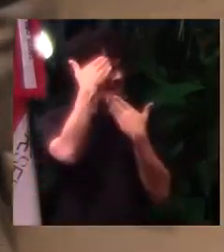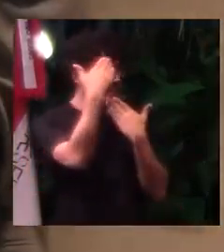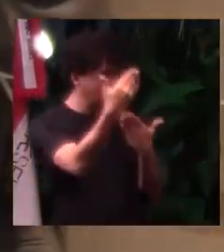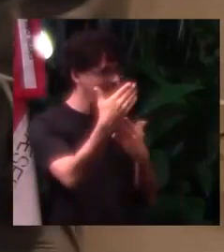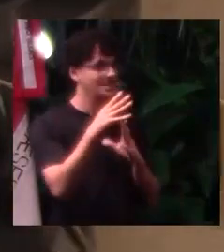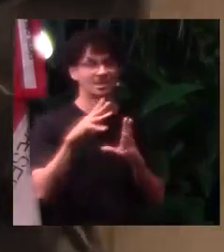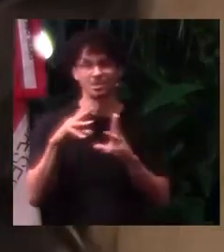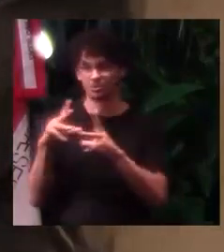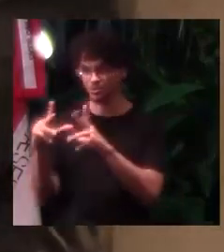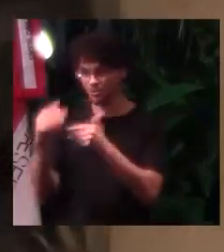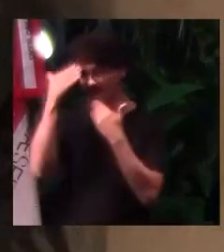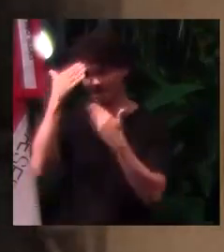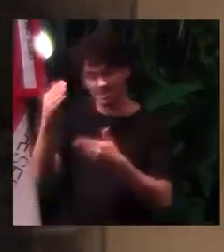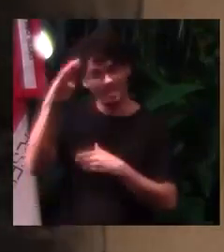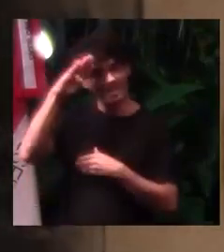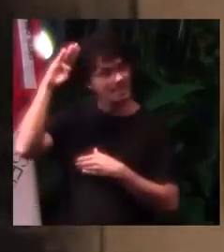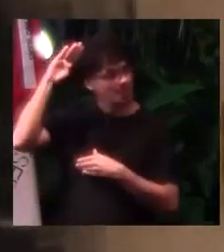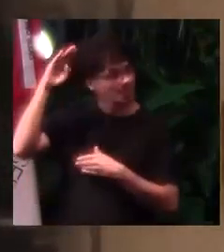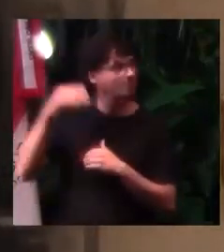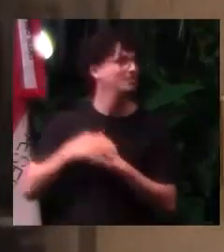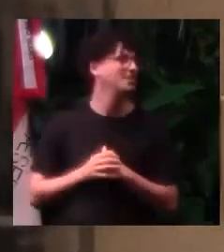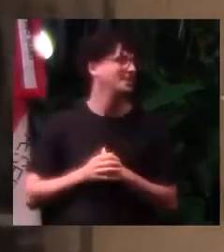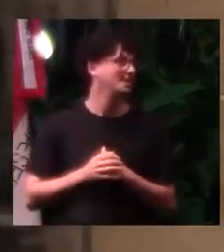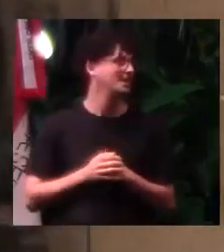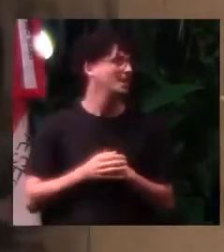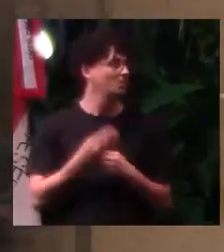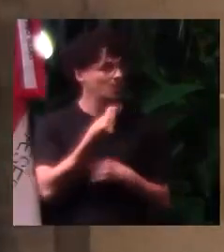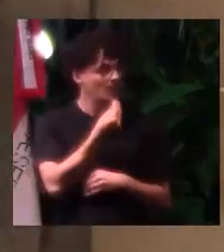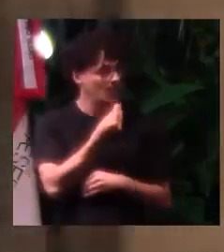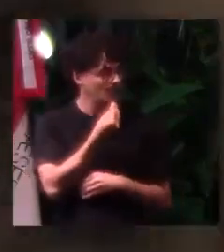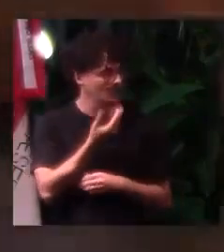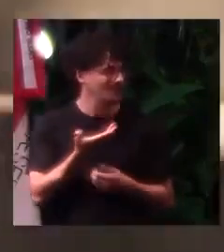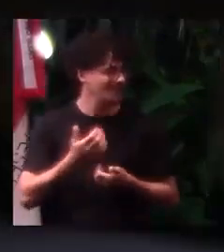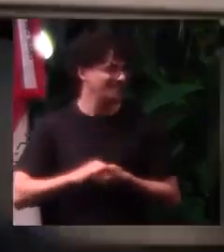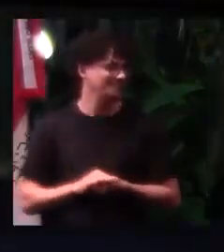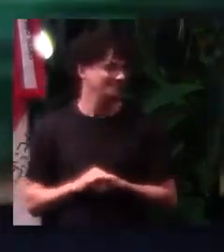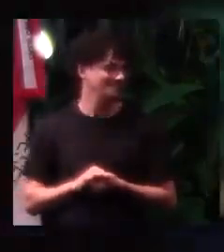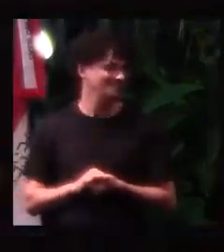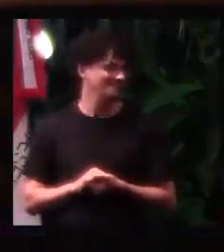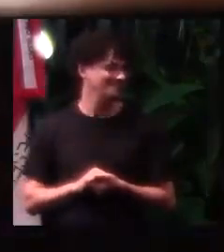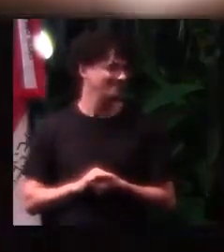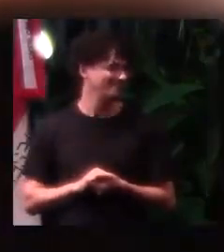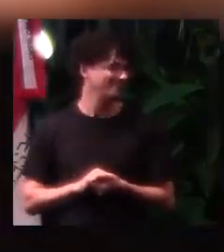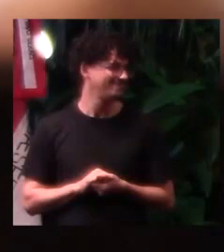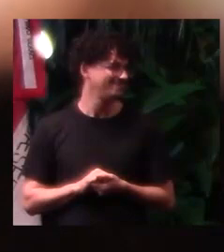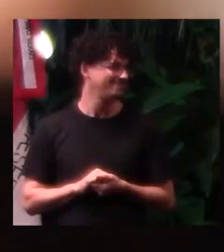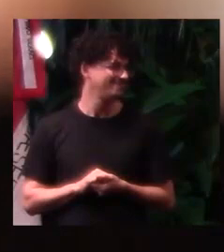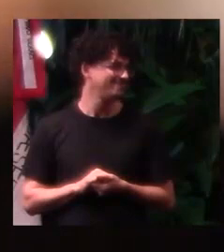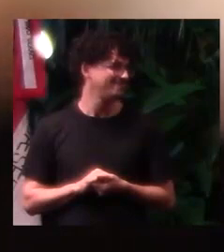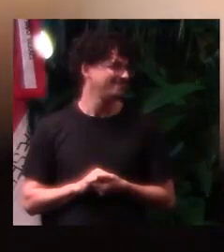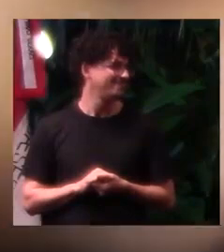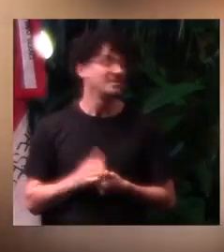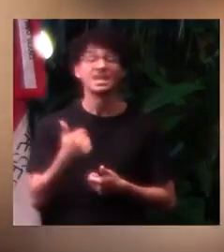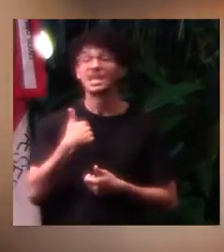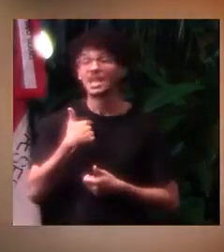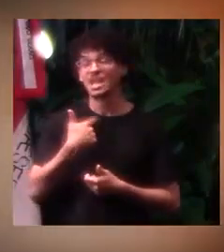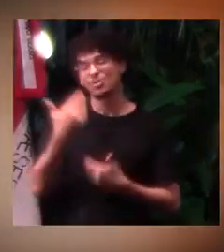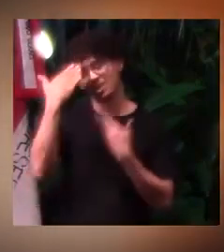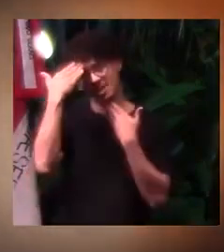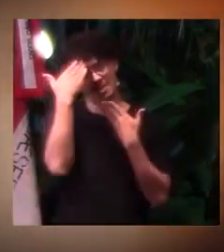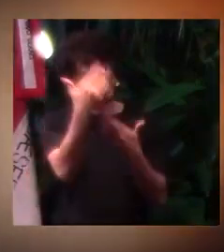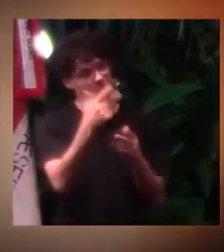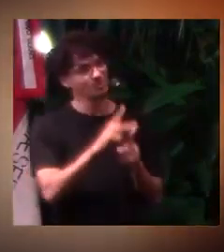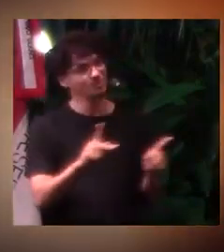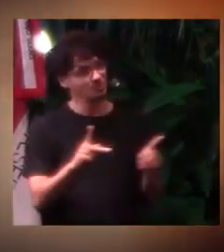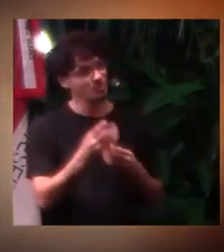academia, agradecer ao Dr. Fernando, Inês, pela oportunidade. Eu que agradeço,